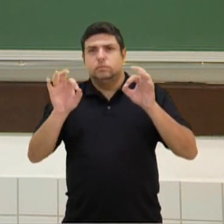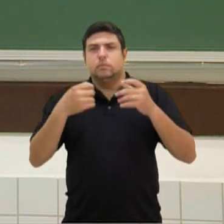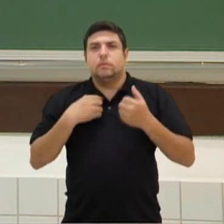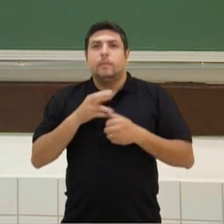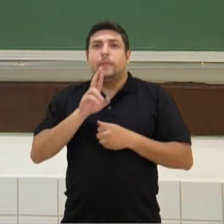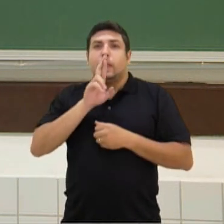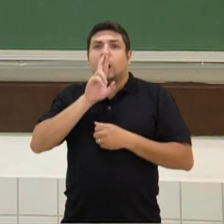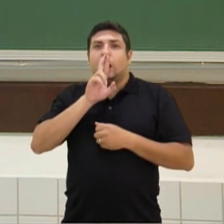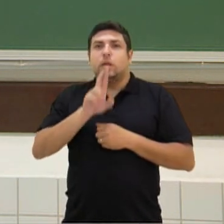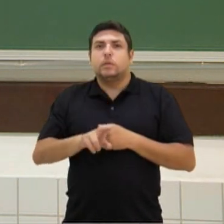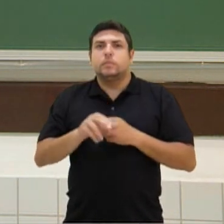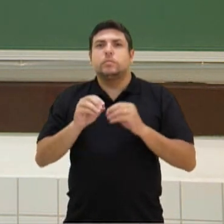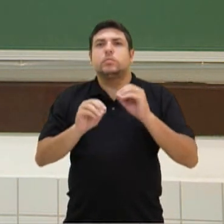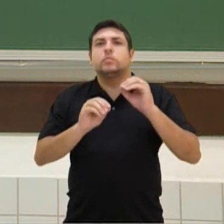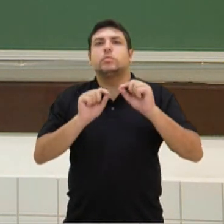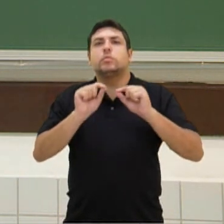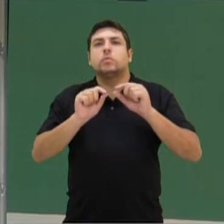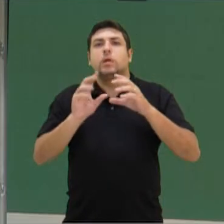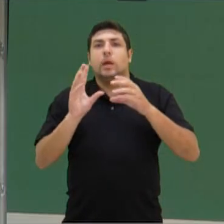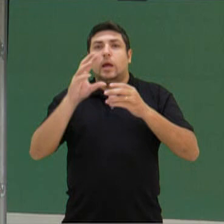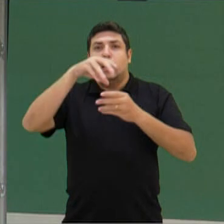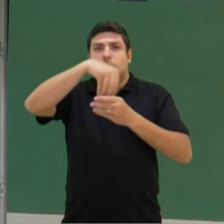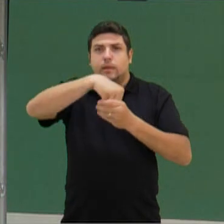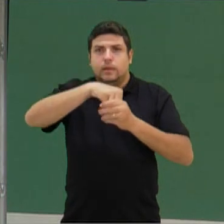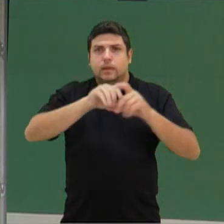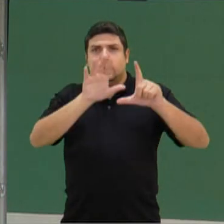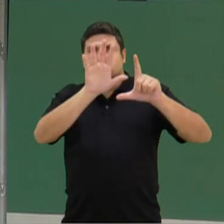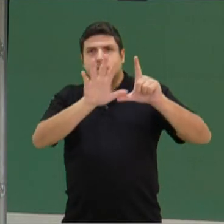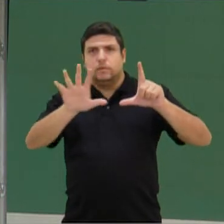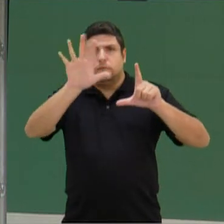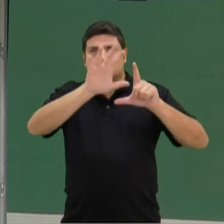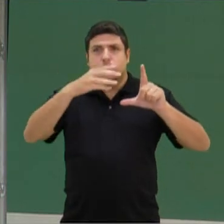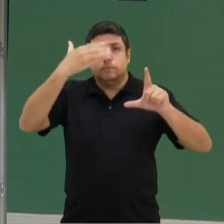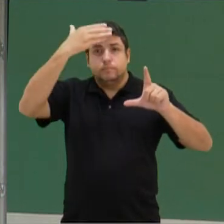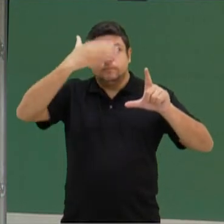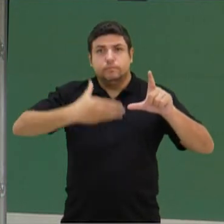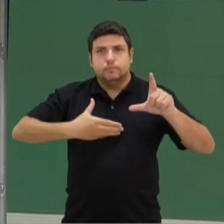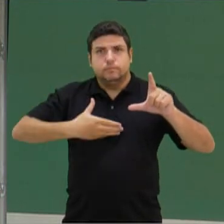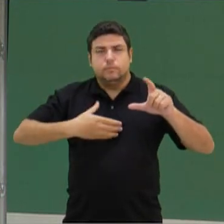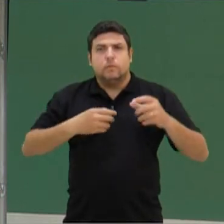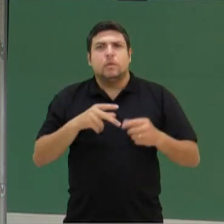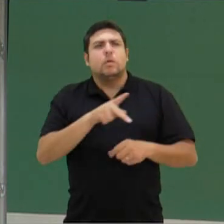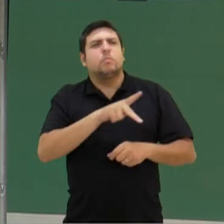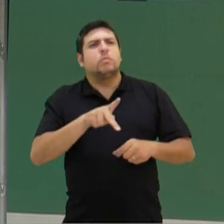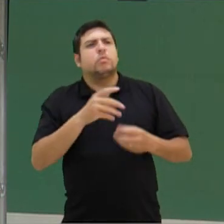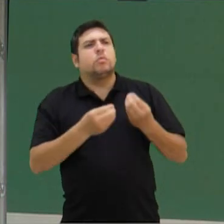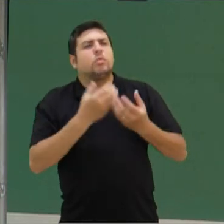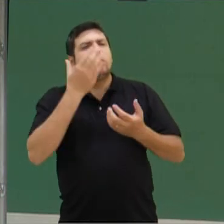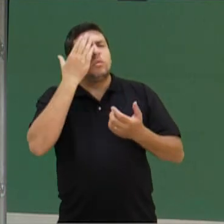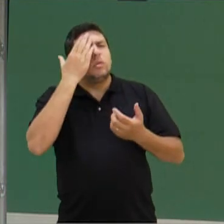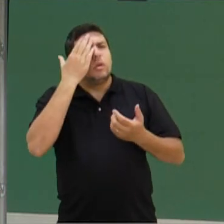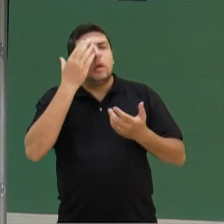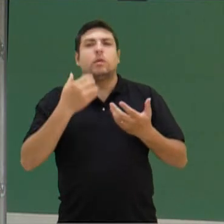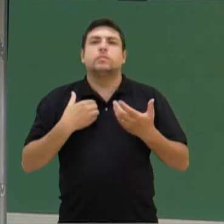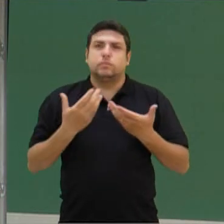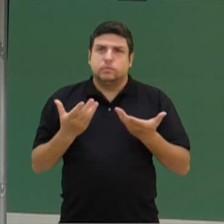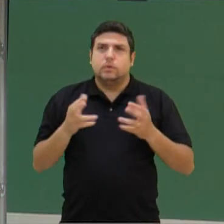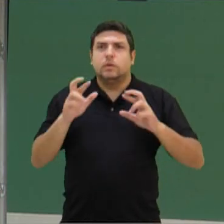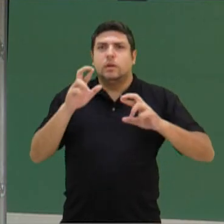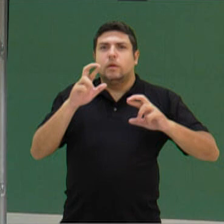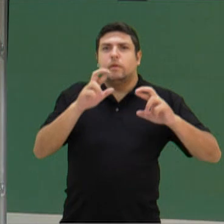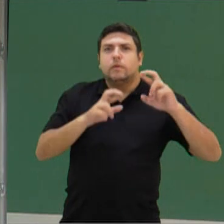está dentro da circunferência. Isso é uma comprovação. Professor, como você sabe disso? Vamos analisar um pouquinho